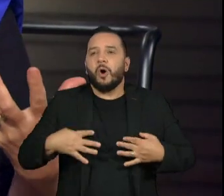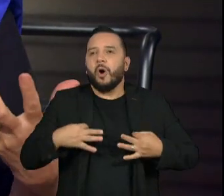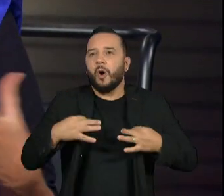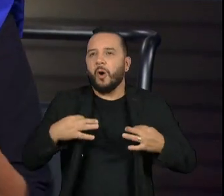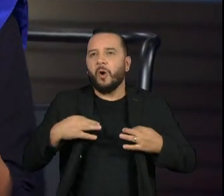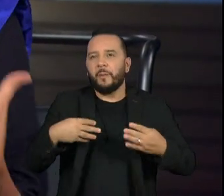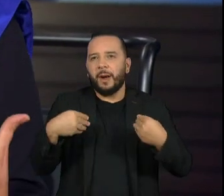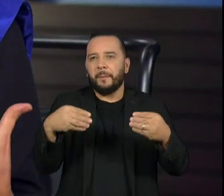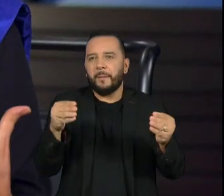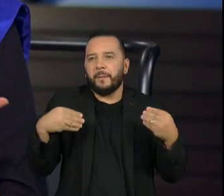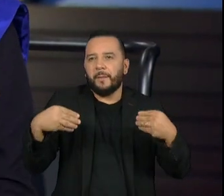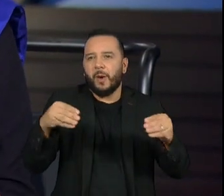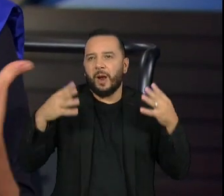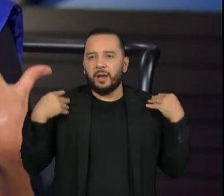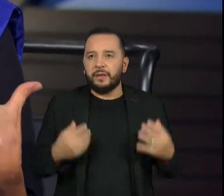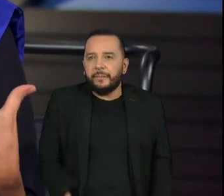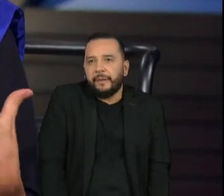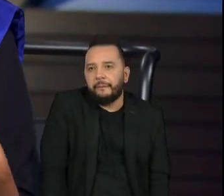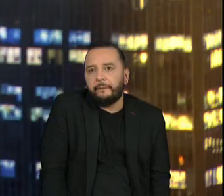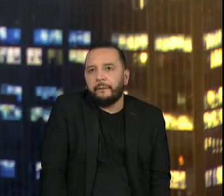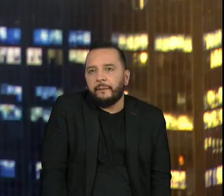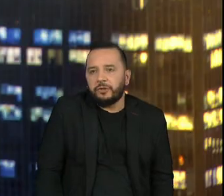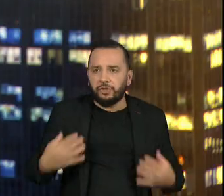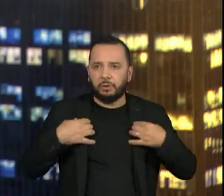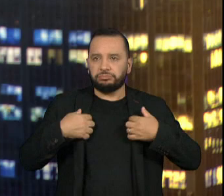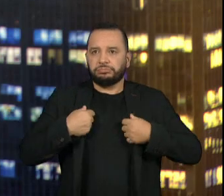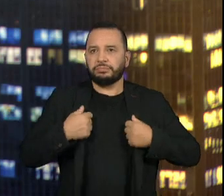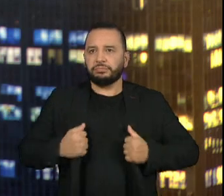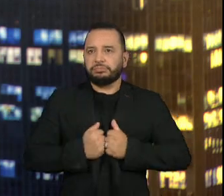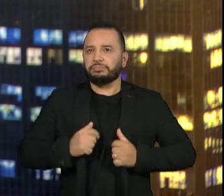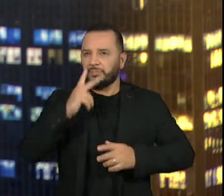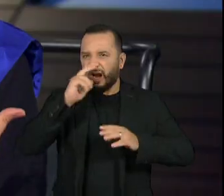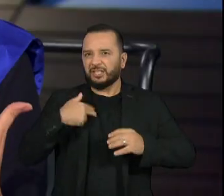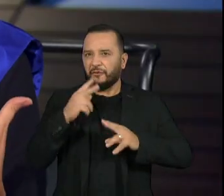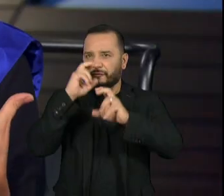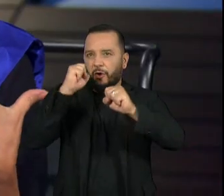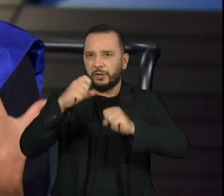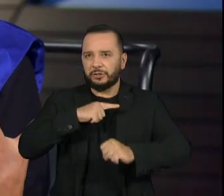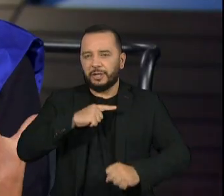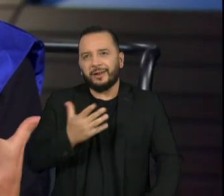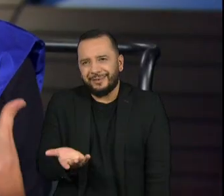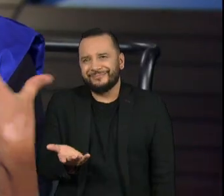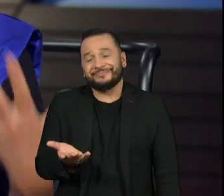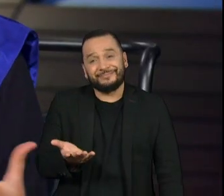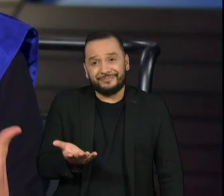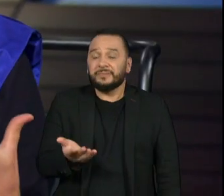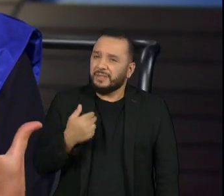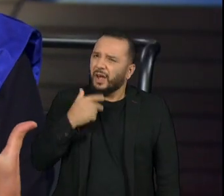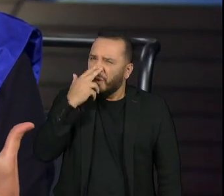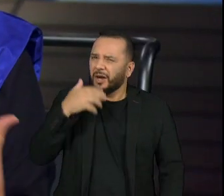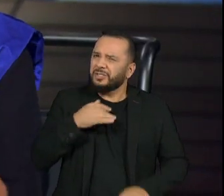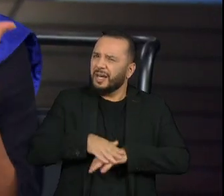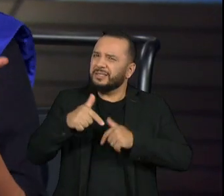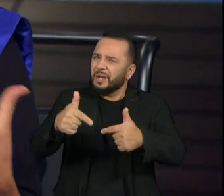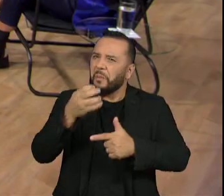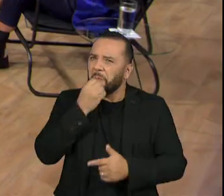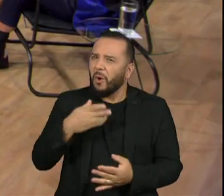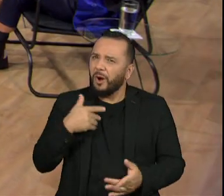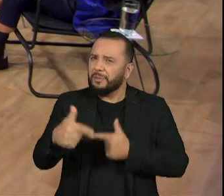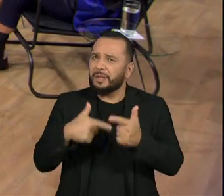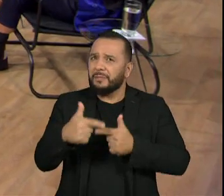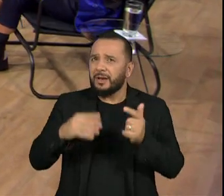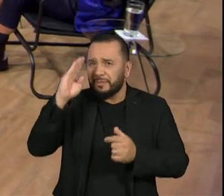alfaiataria você vai ficar mais... imponente, mais... Imponente, exatamente. E acho que é uma atitude boa para o trabalho, especialmente